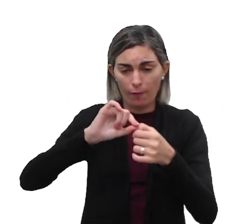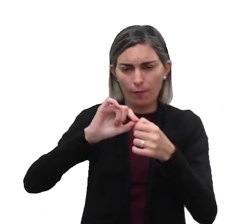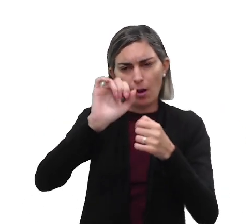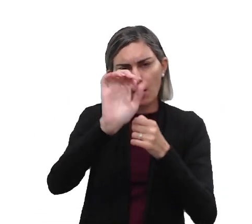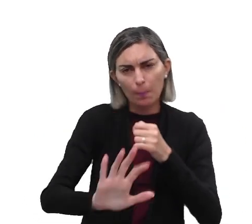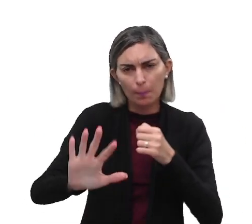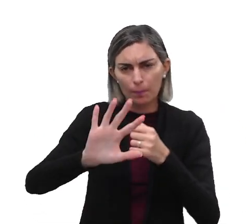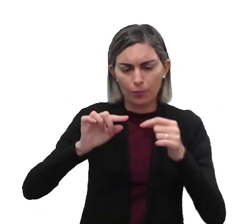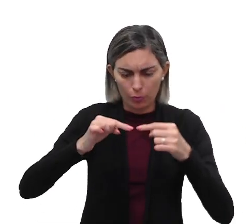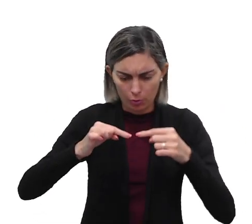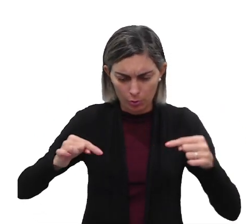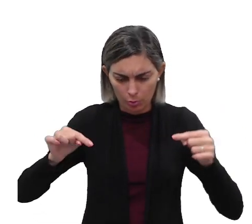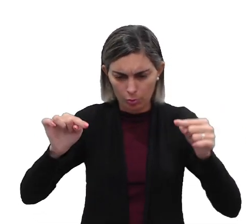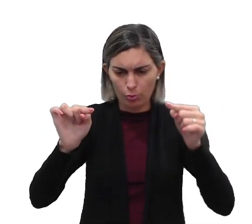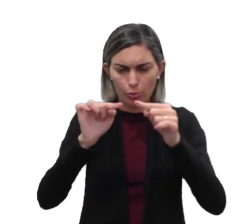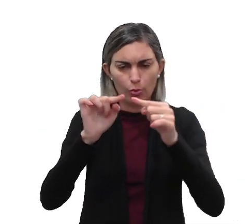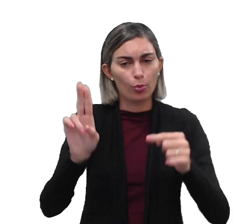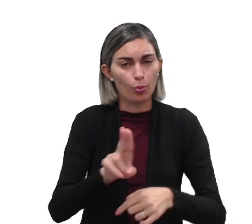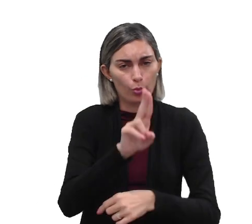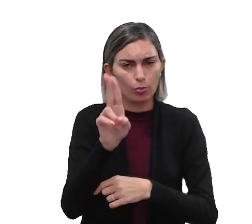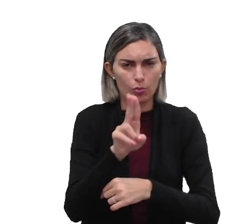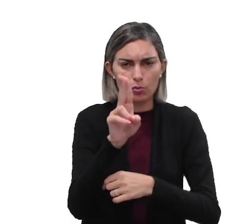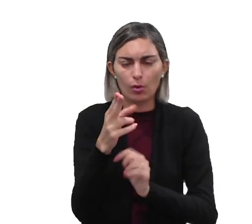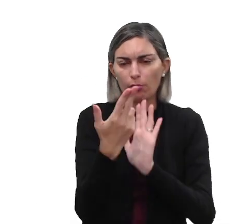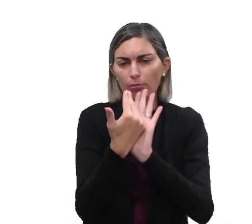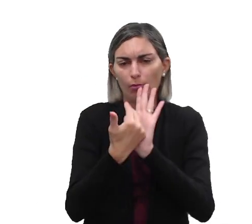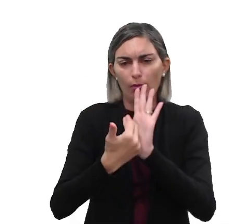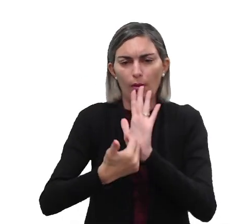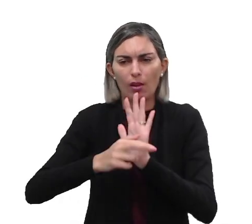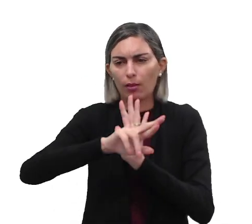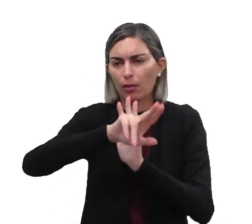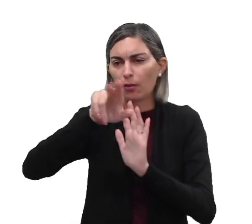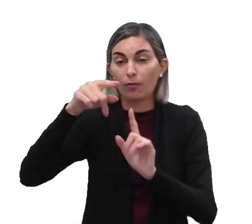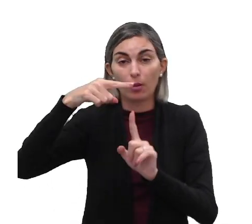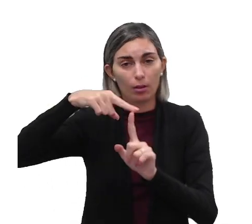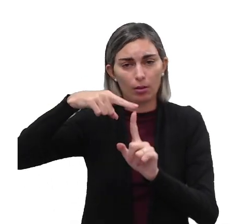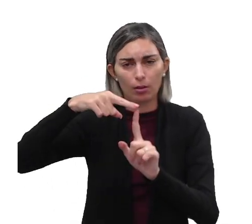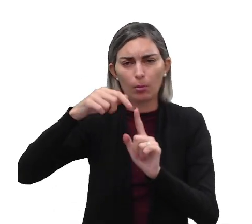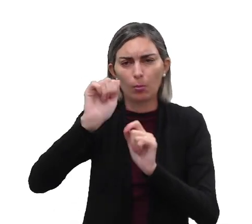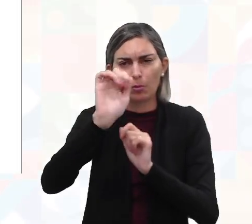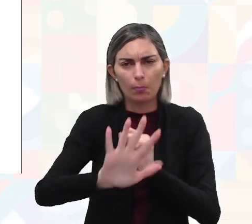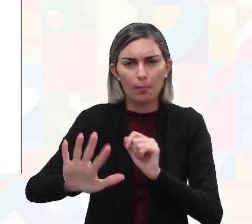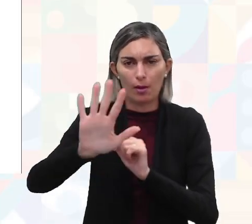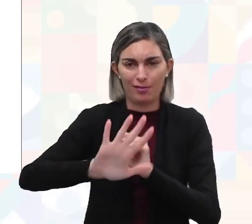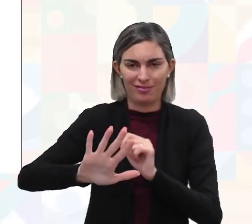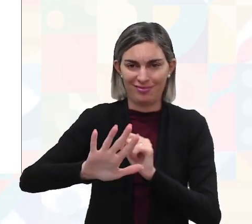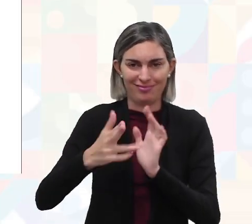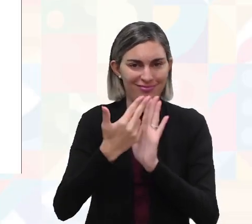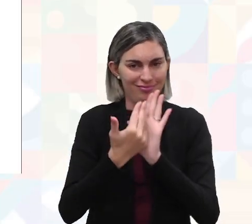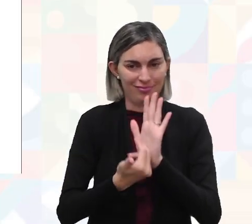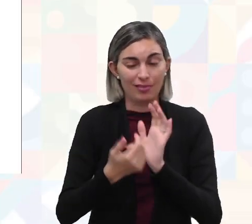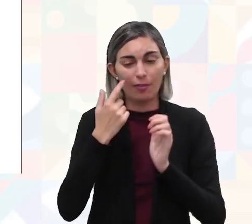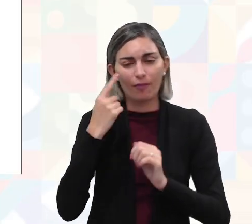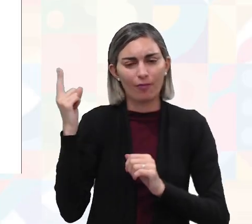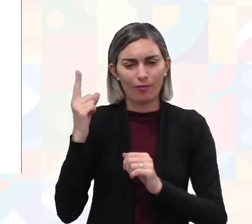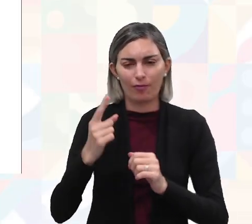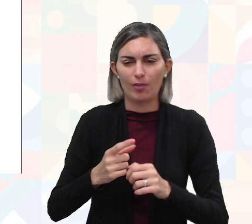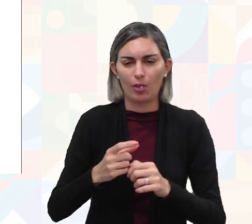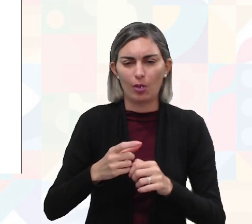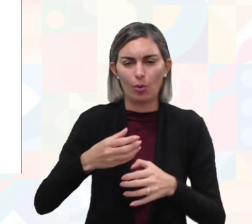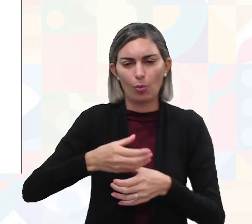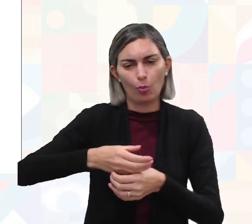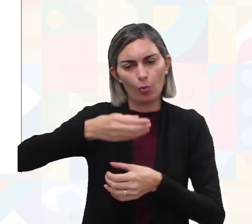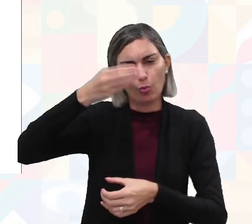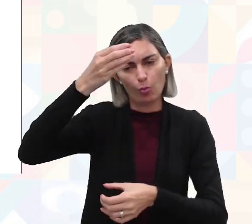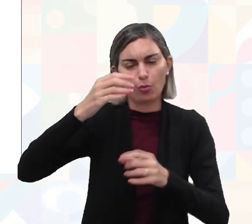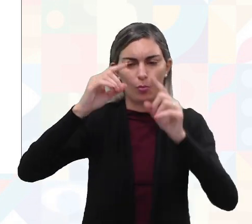e as linhas são usadas para descrever e desenhar diferentes tipos de figuras, como podemos ver, né? O cubo, é um